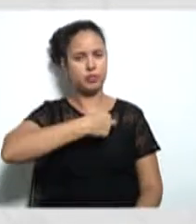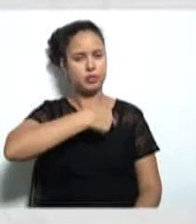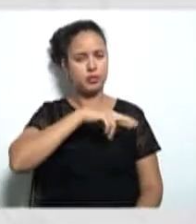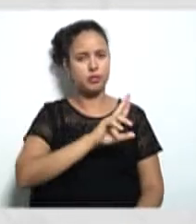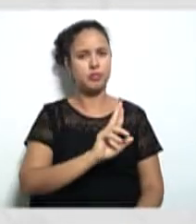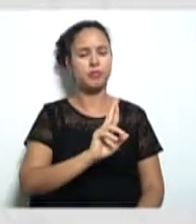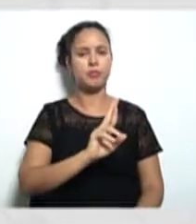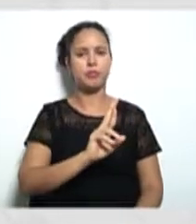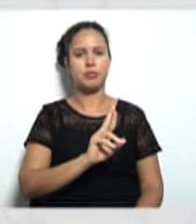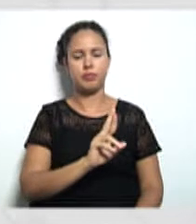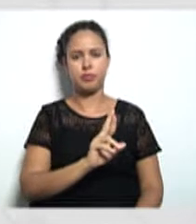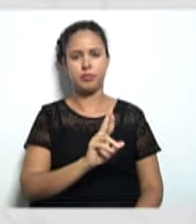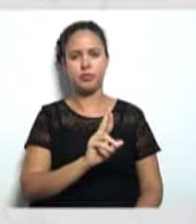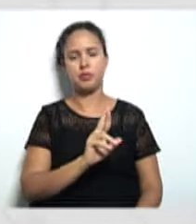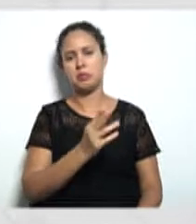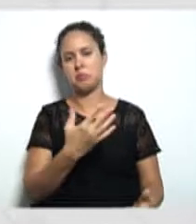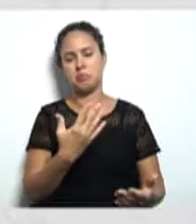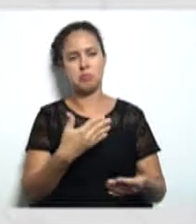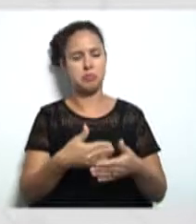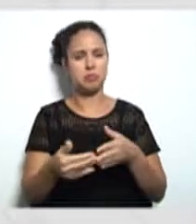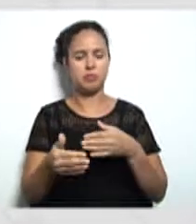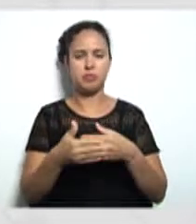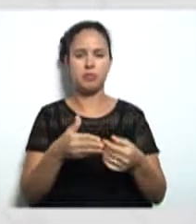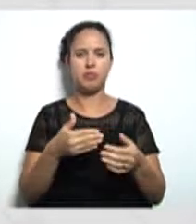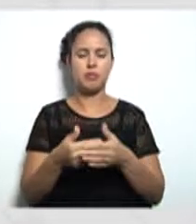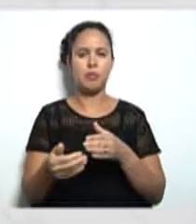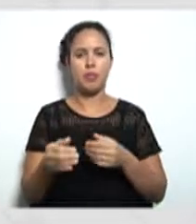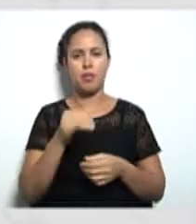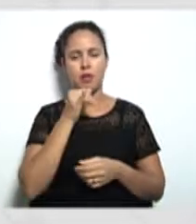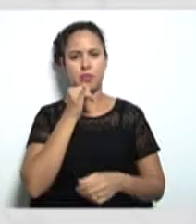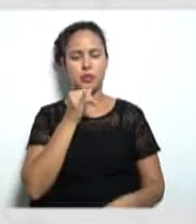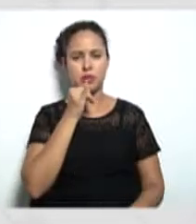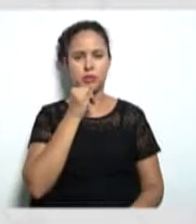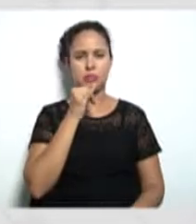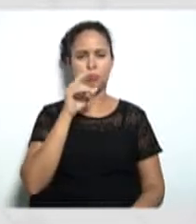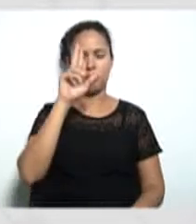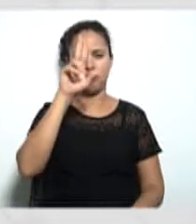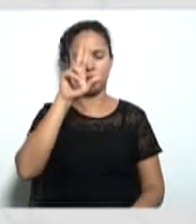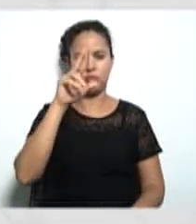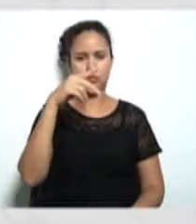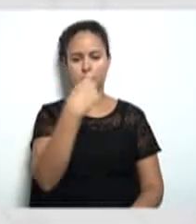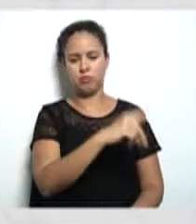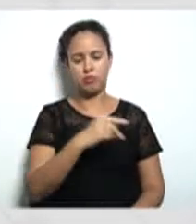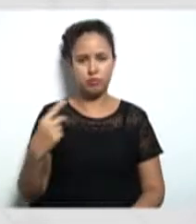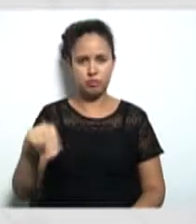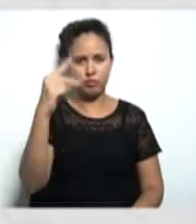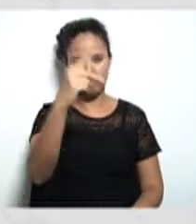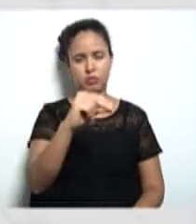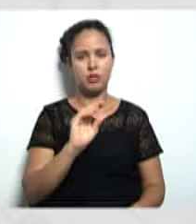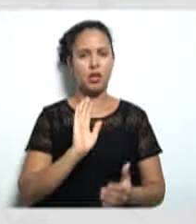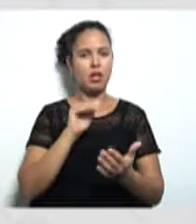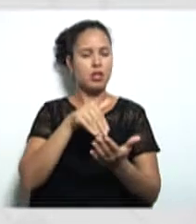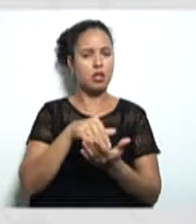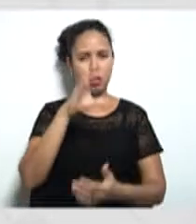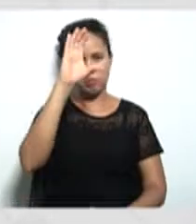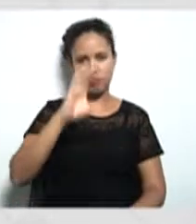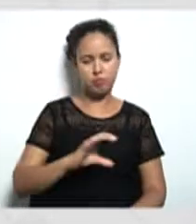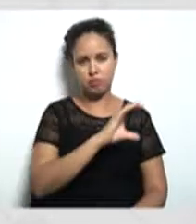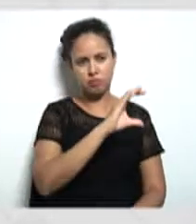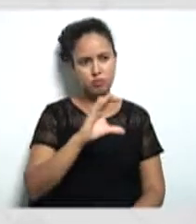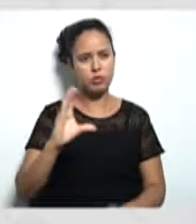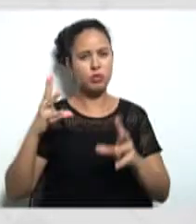religiosas, seja, do misticismo até o cristianismo, todos eles fazem parte